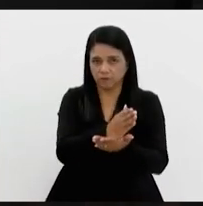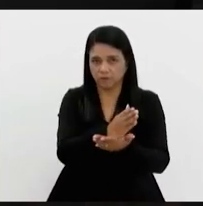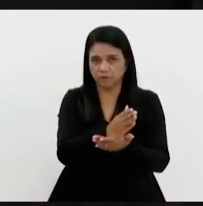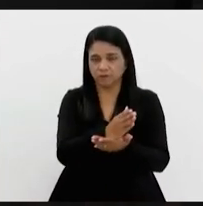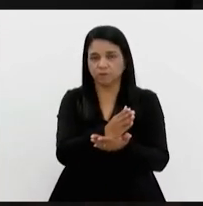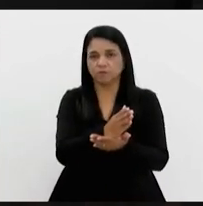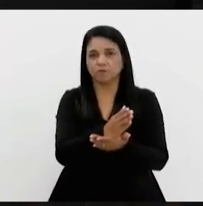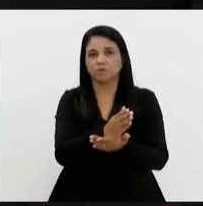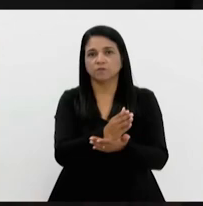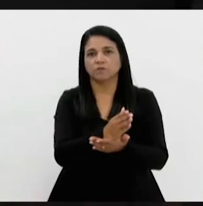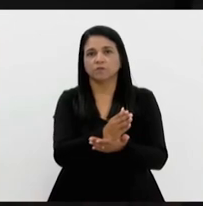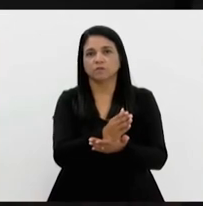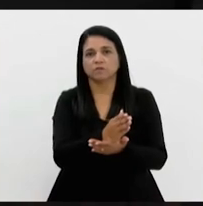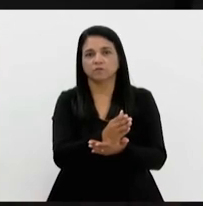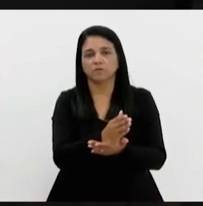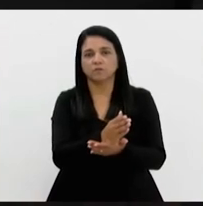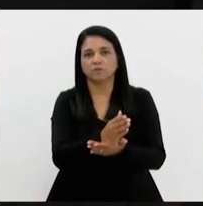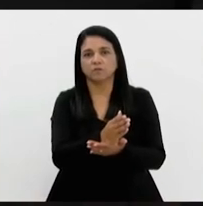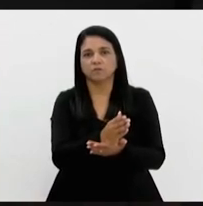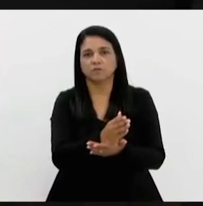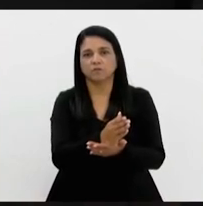Aprovado.